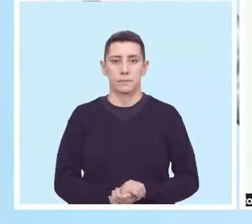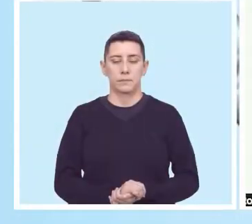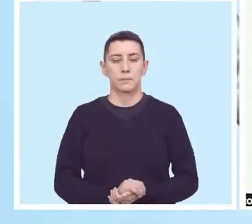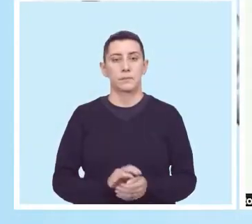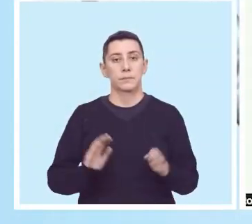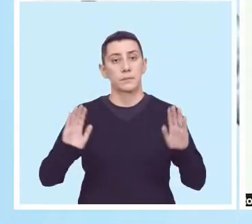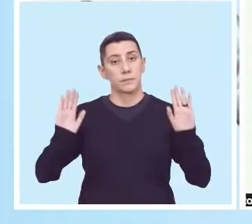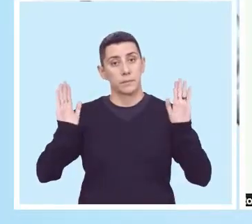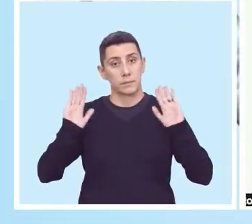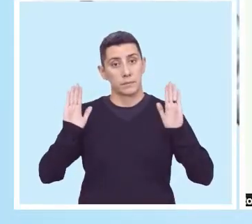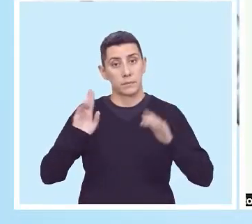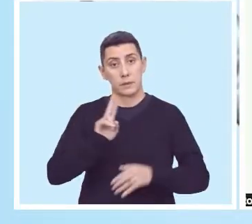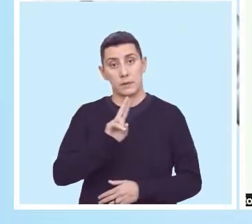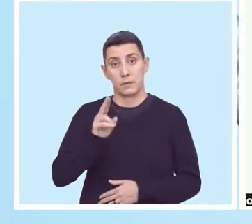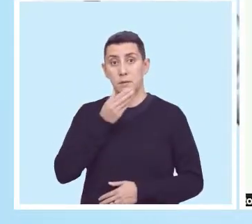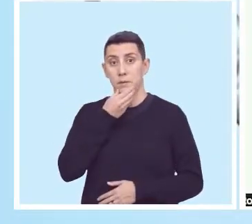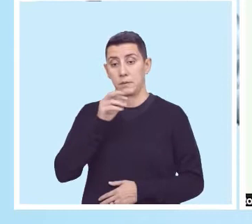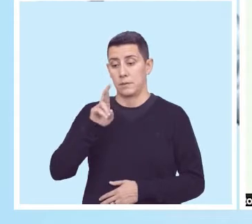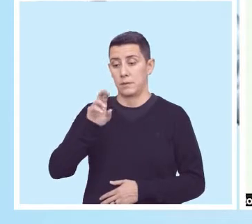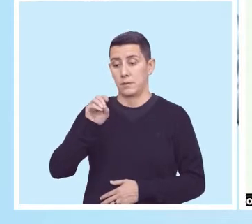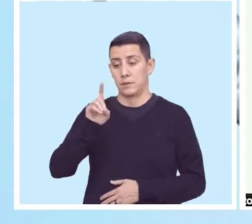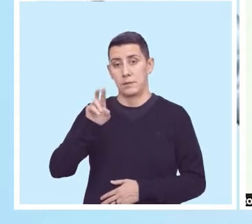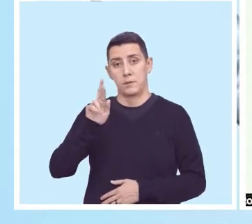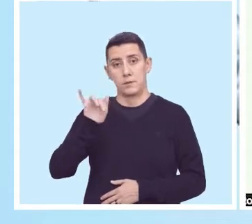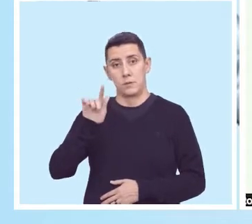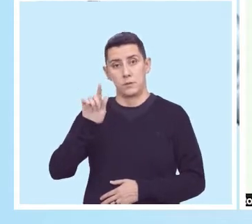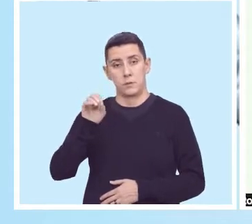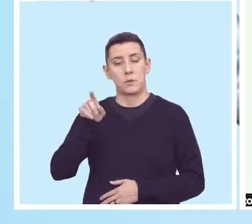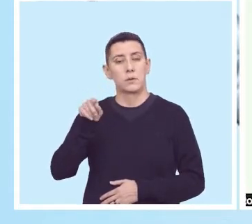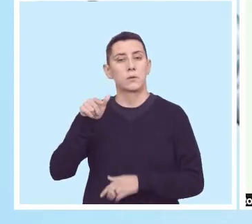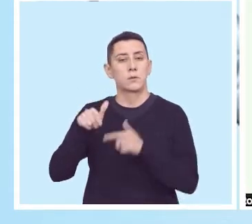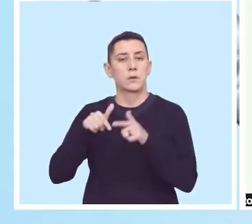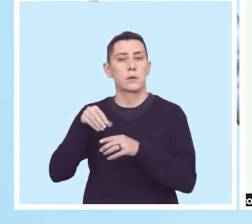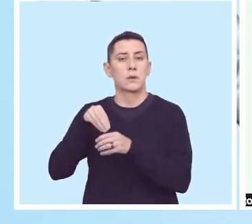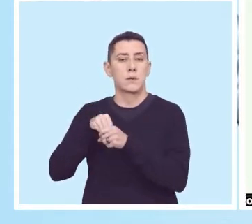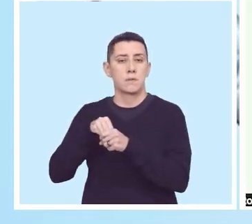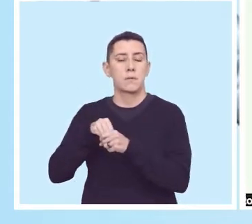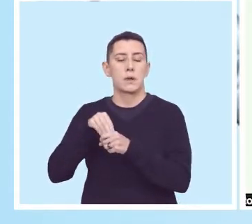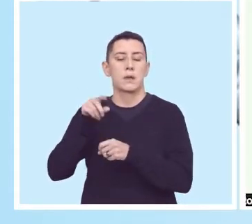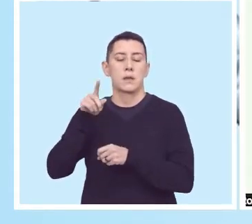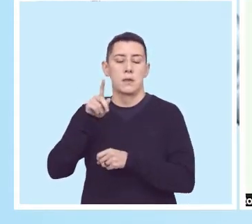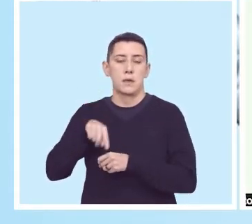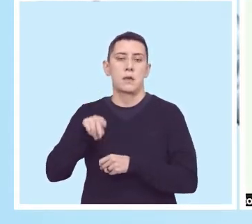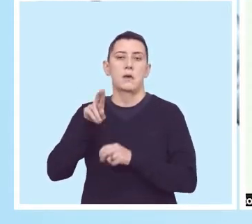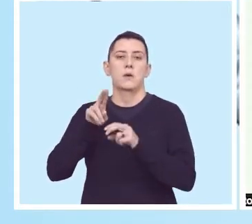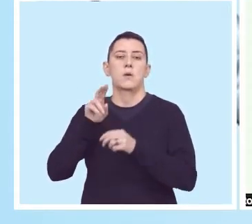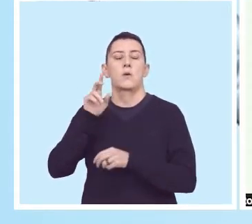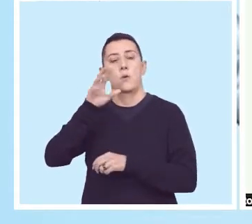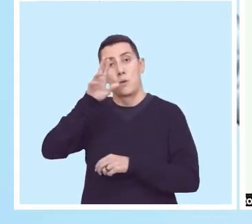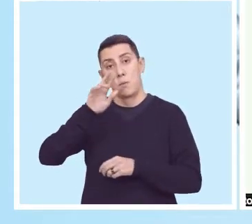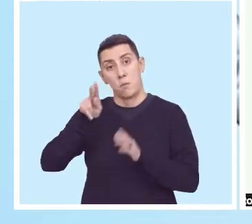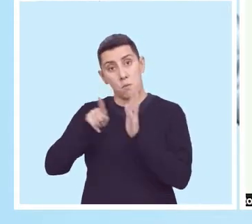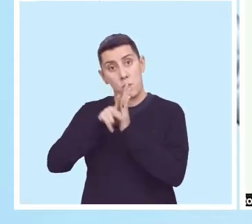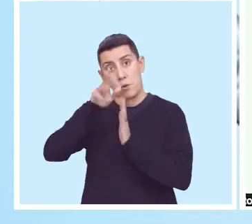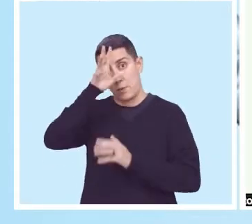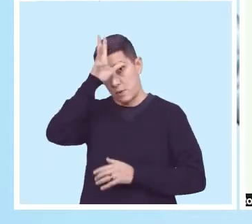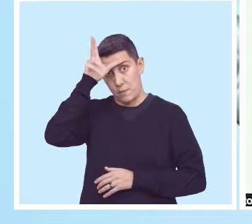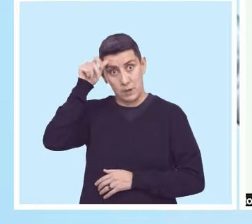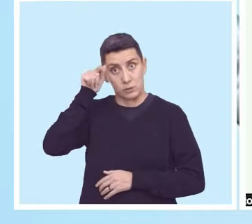Olá, meu nome é Rodrigo Chaves de Freitas, eu sou professor da Universidade do Estado do Amazonas,